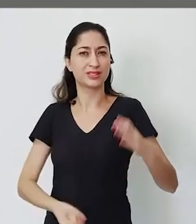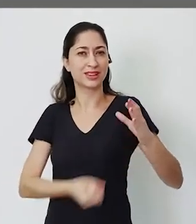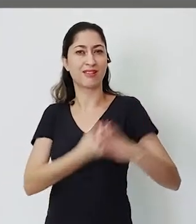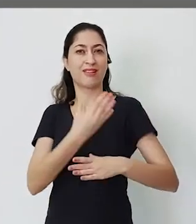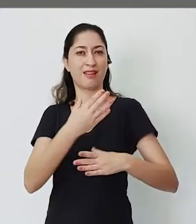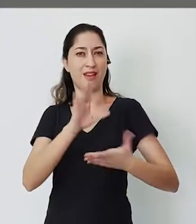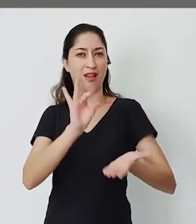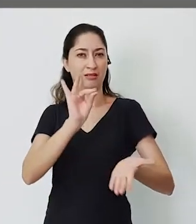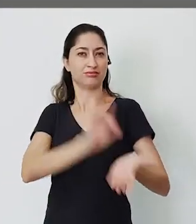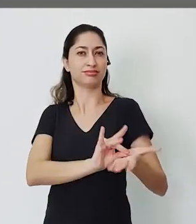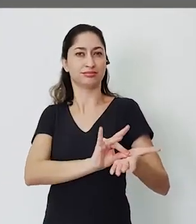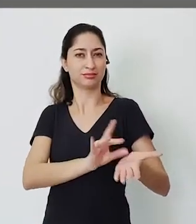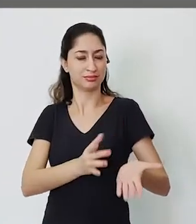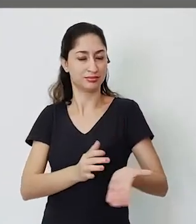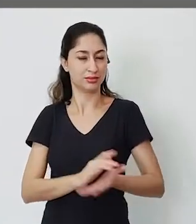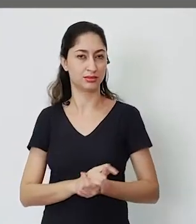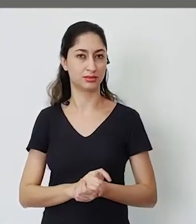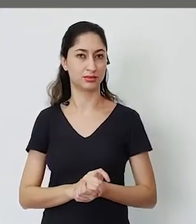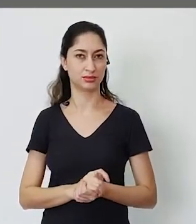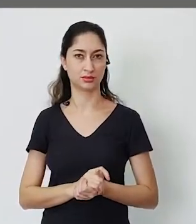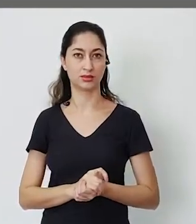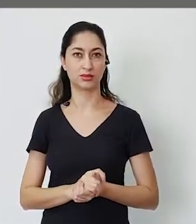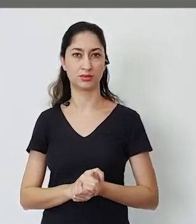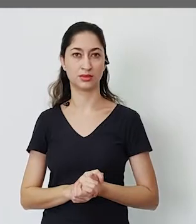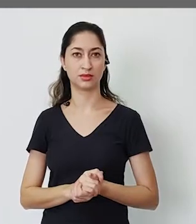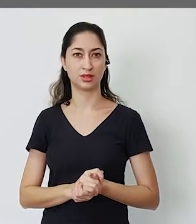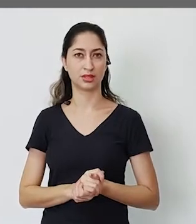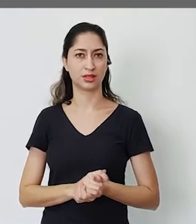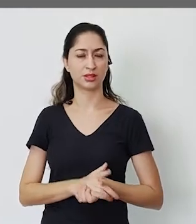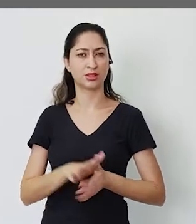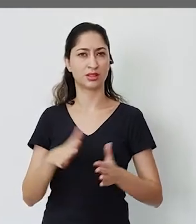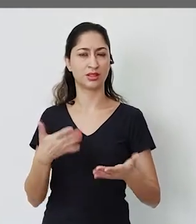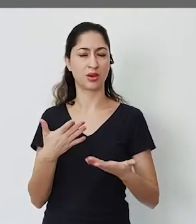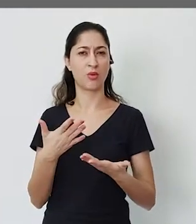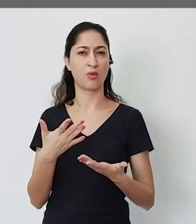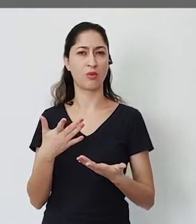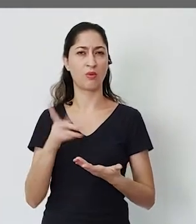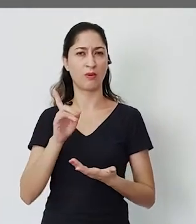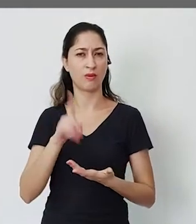das ações, dentro de ações periféricas e de grupos e de pessoas que são